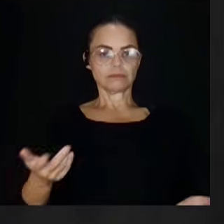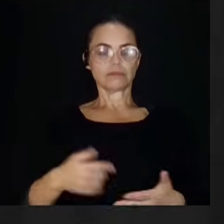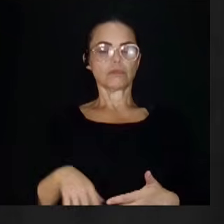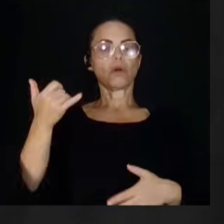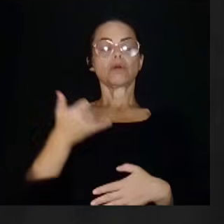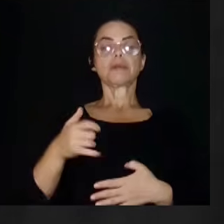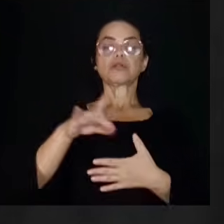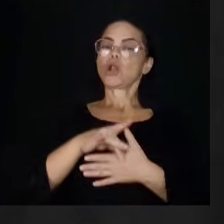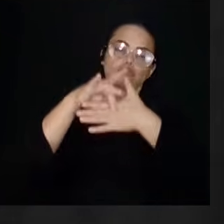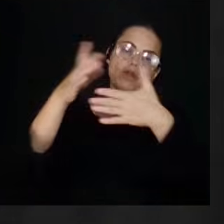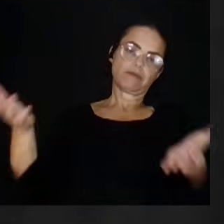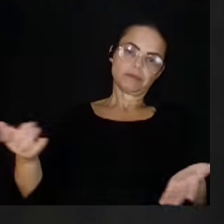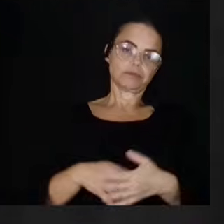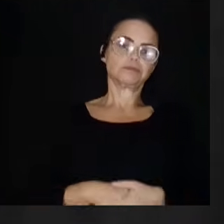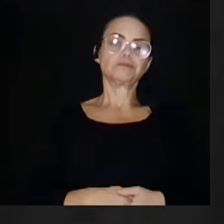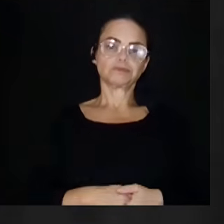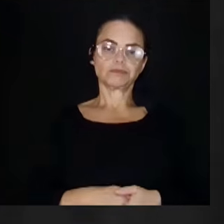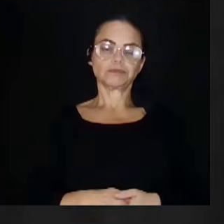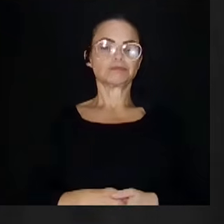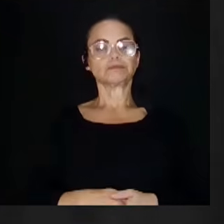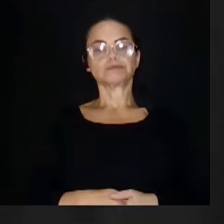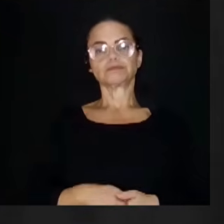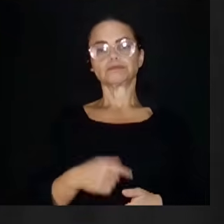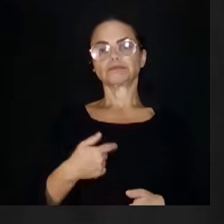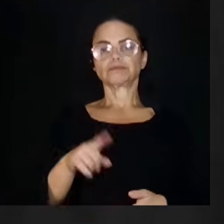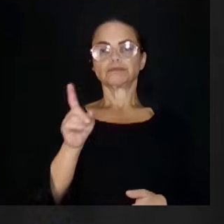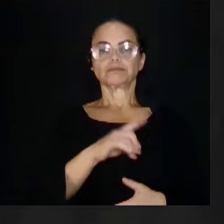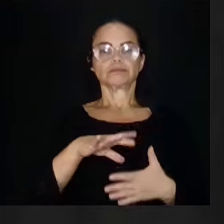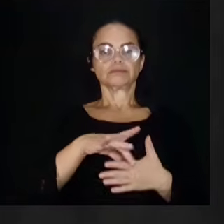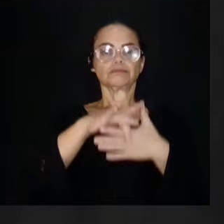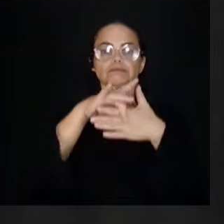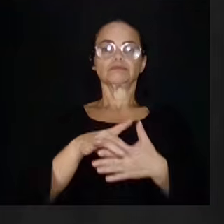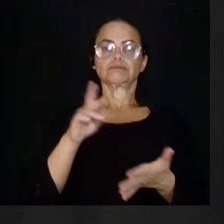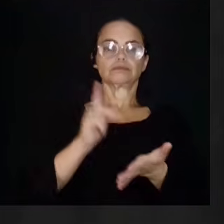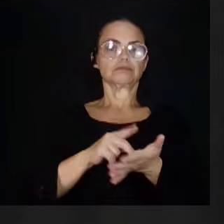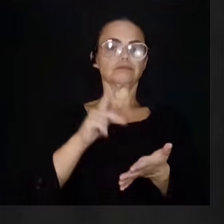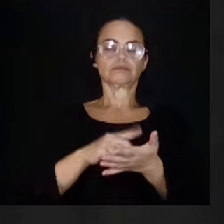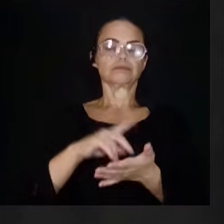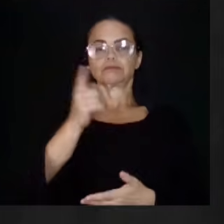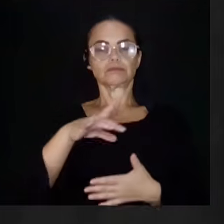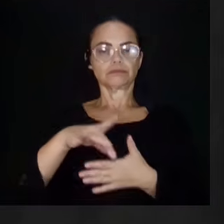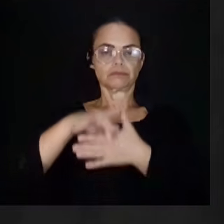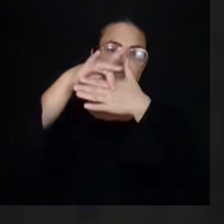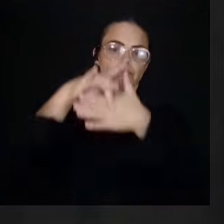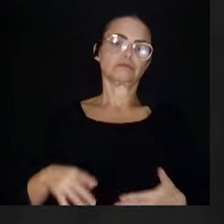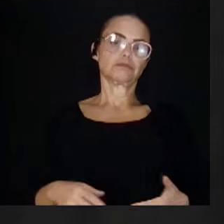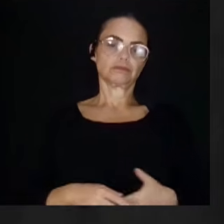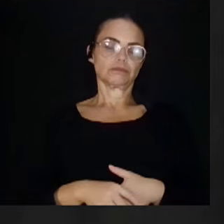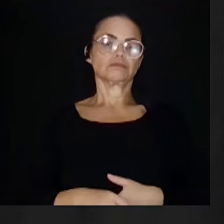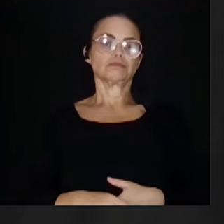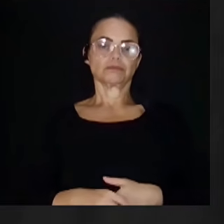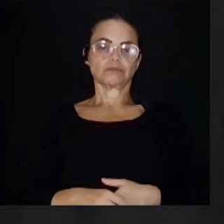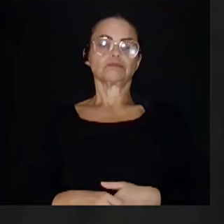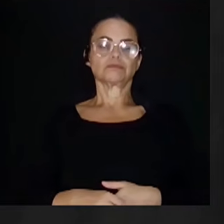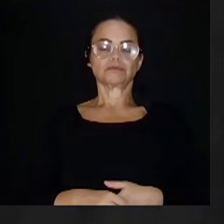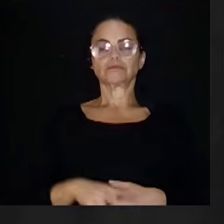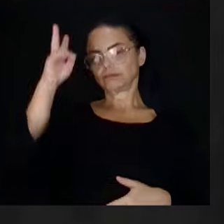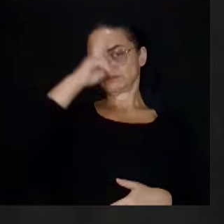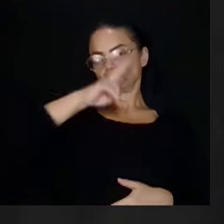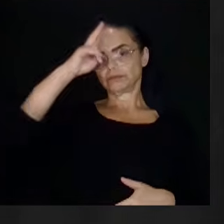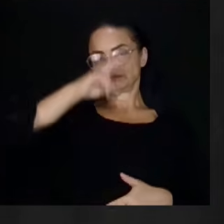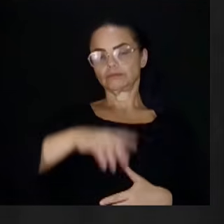Né? E lideranças realmente nem sempre é chefia. Muito, né? Bem lembrado. A pessoa que é